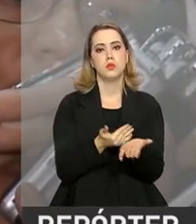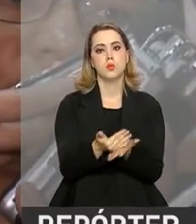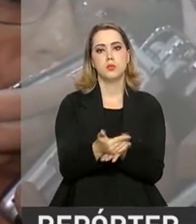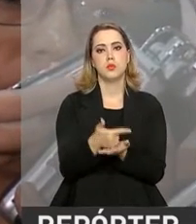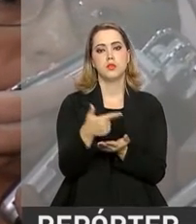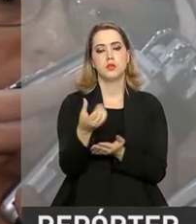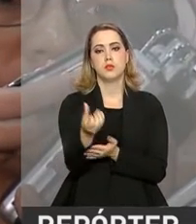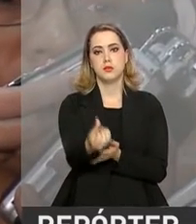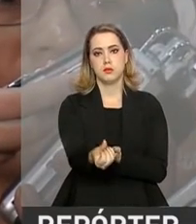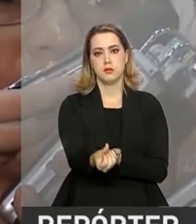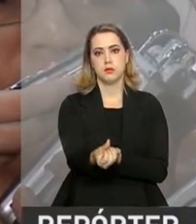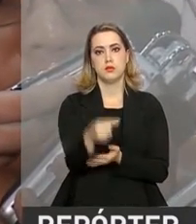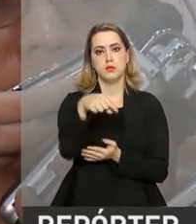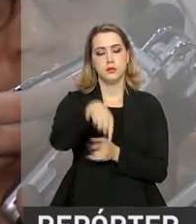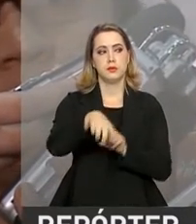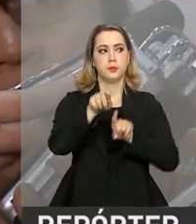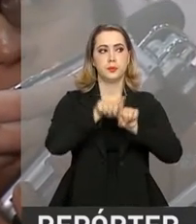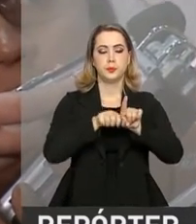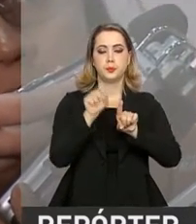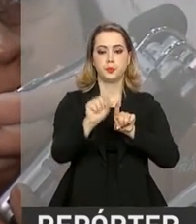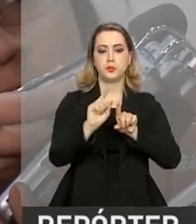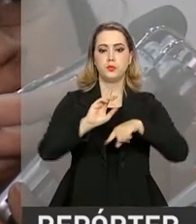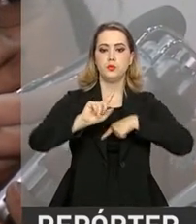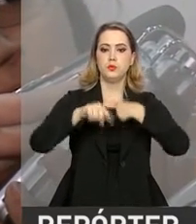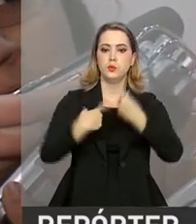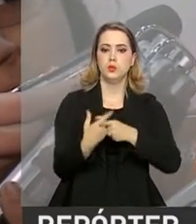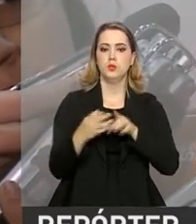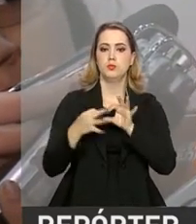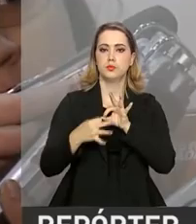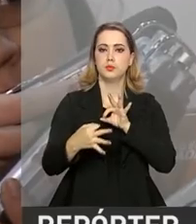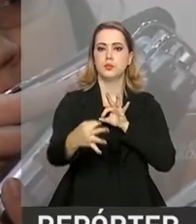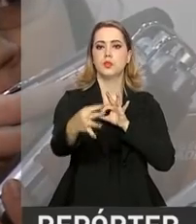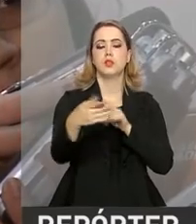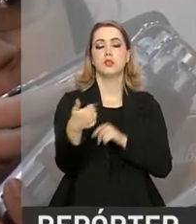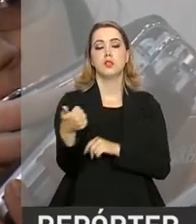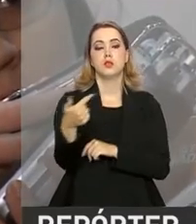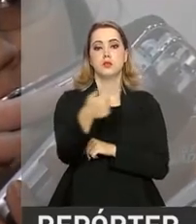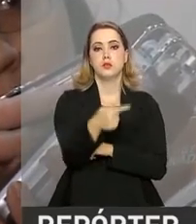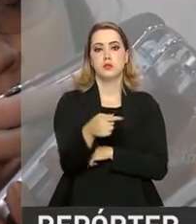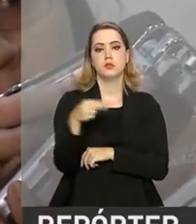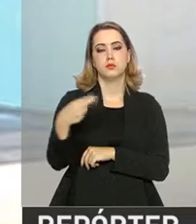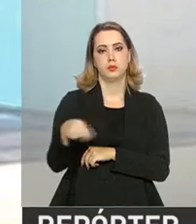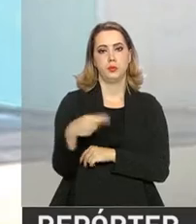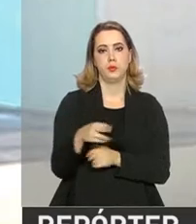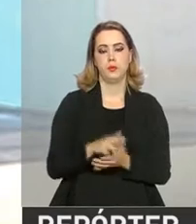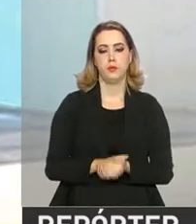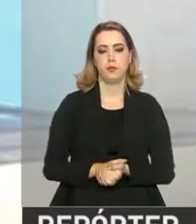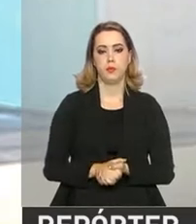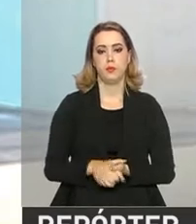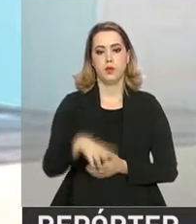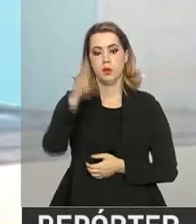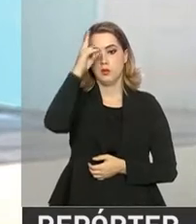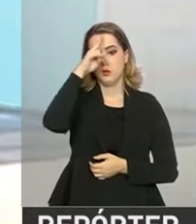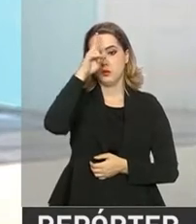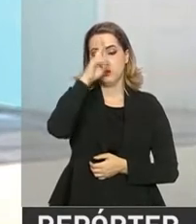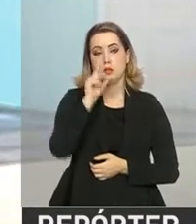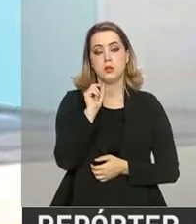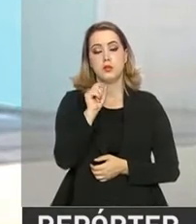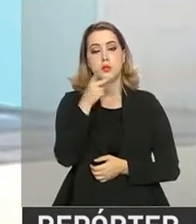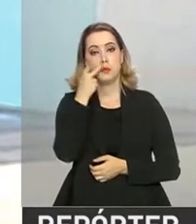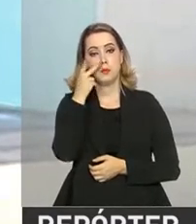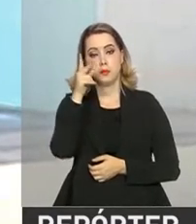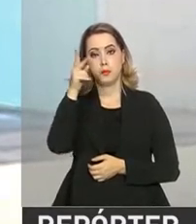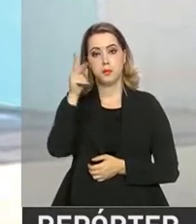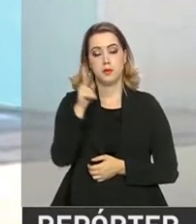dia 26 deste mês e se o prazo se estenderá até o dia 17 de novembro e lembrando que quem faz